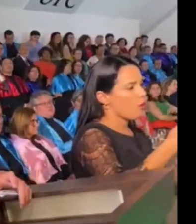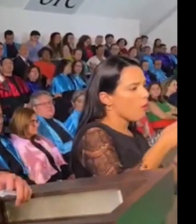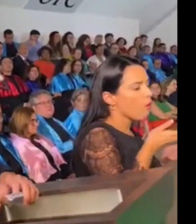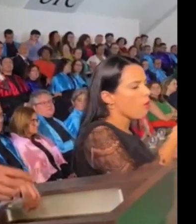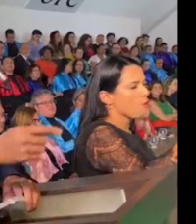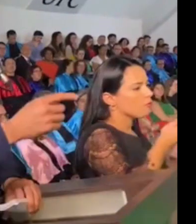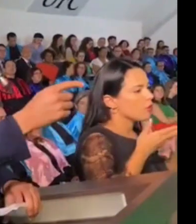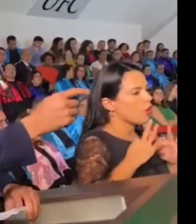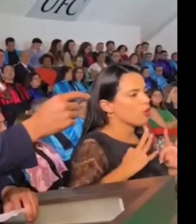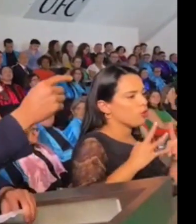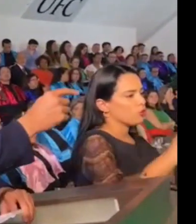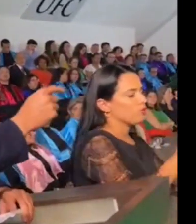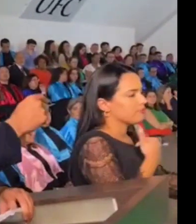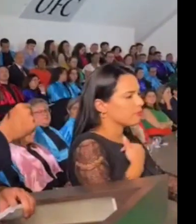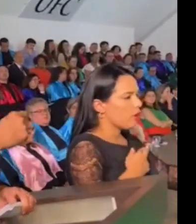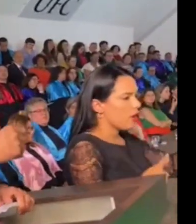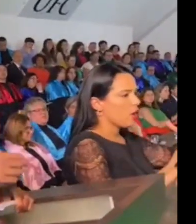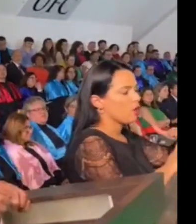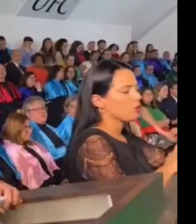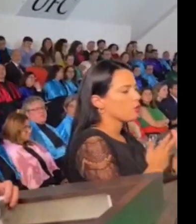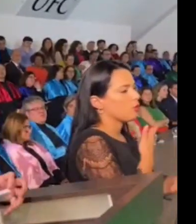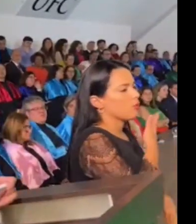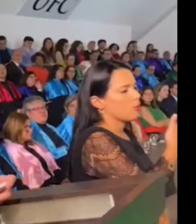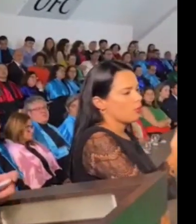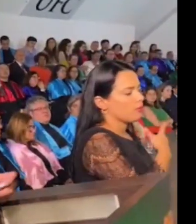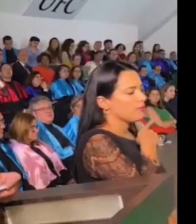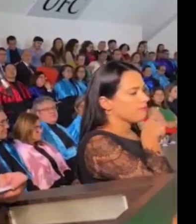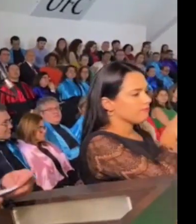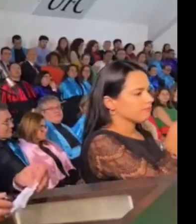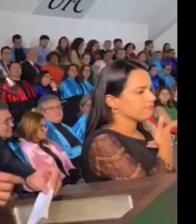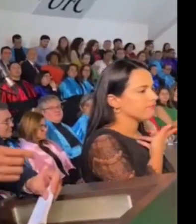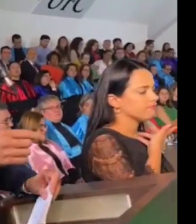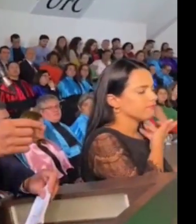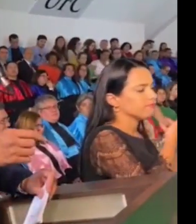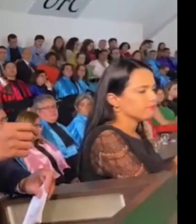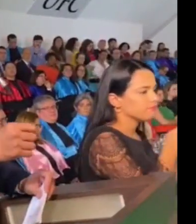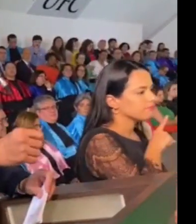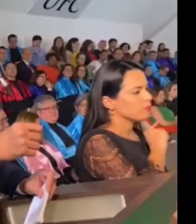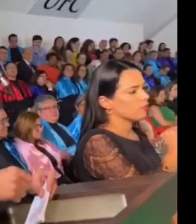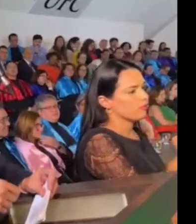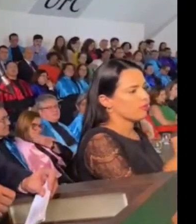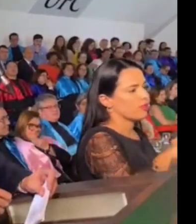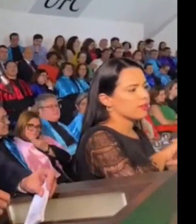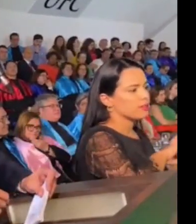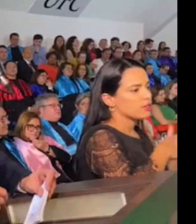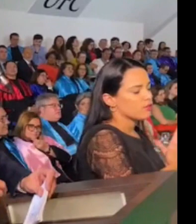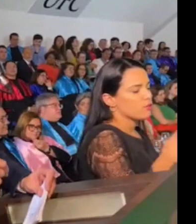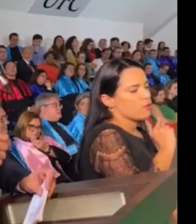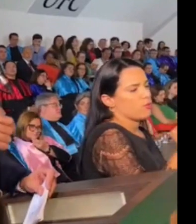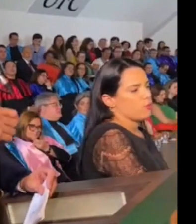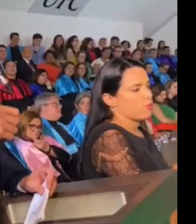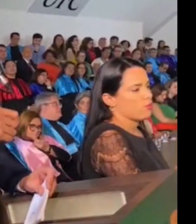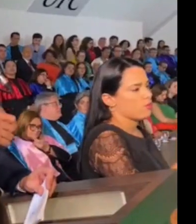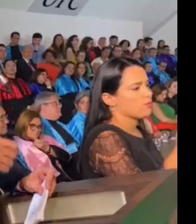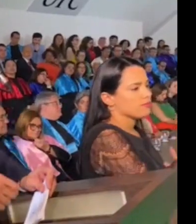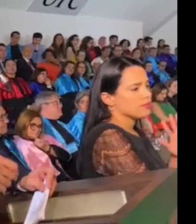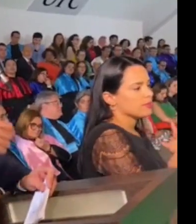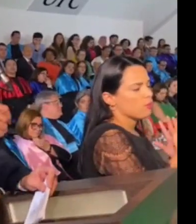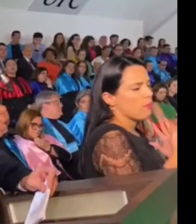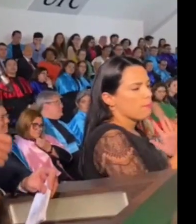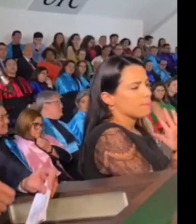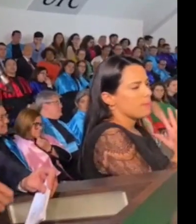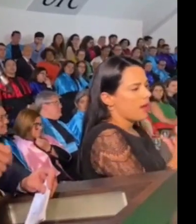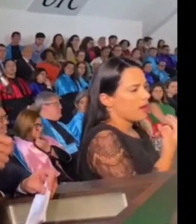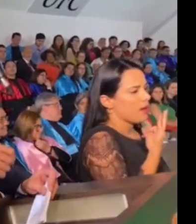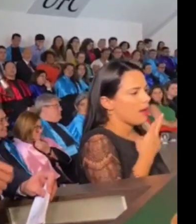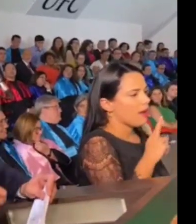reitores e reitoras para uma reunião lá no Palácio da Alvorada, para uma demonstração do simbolismo do que representa